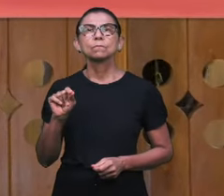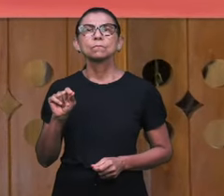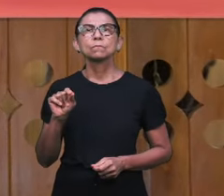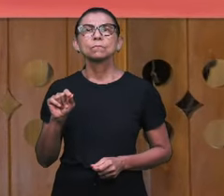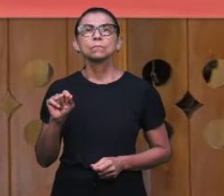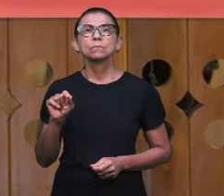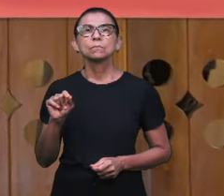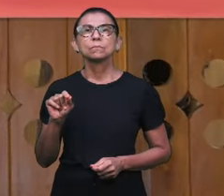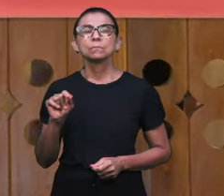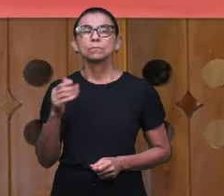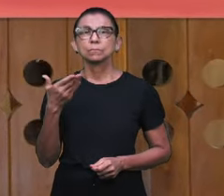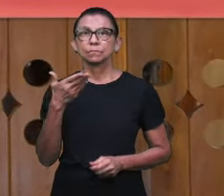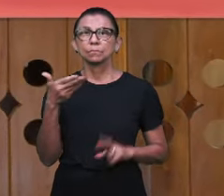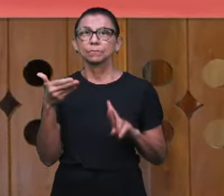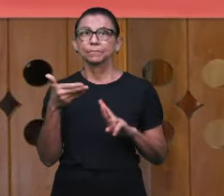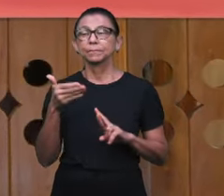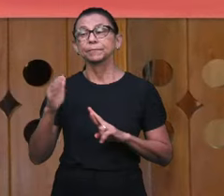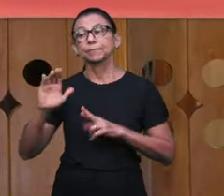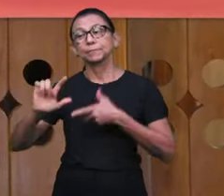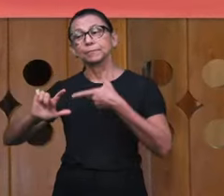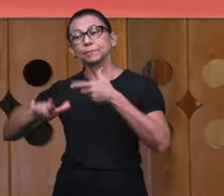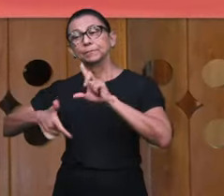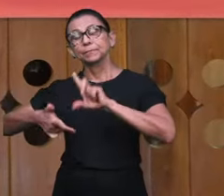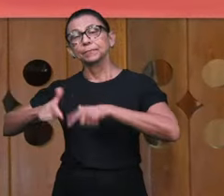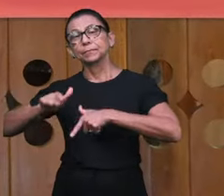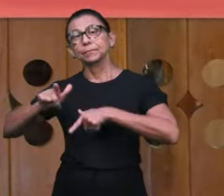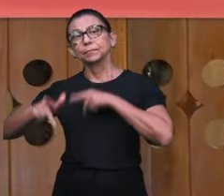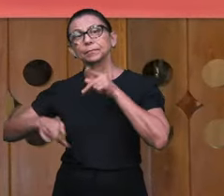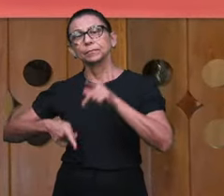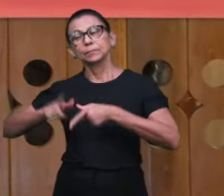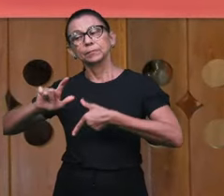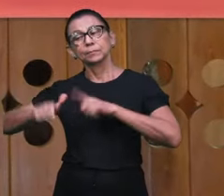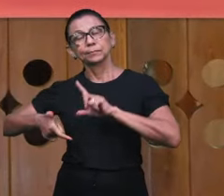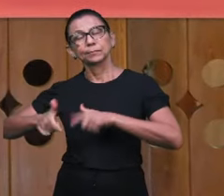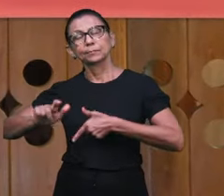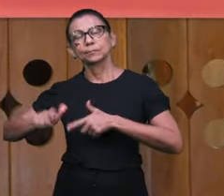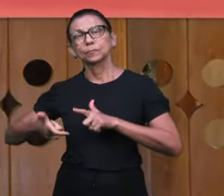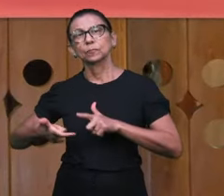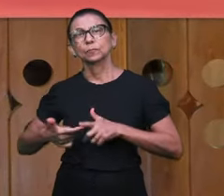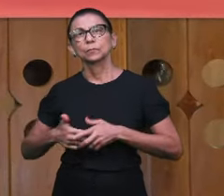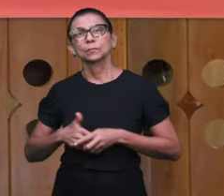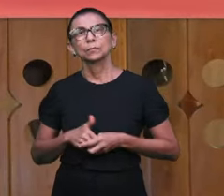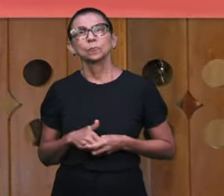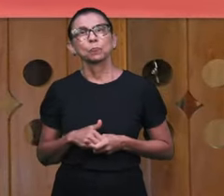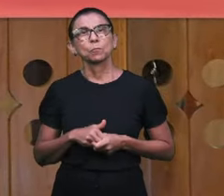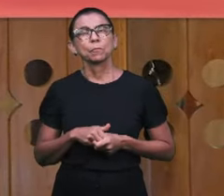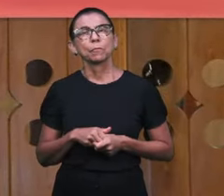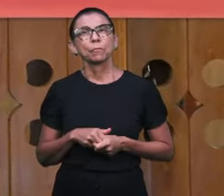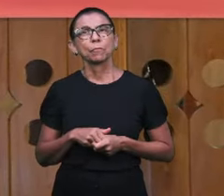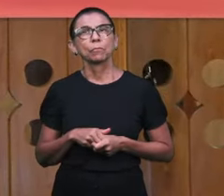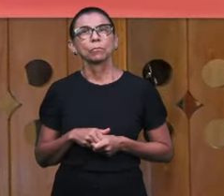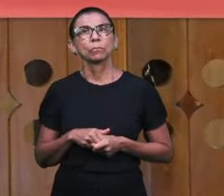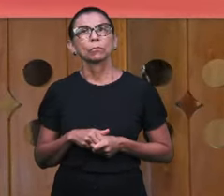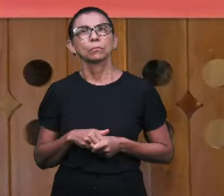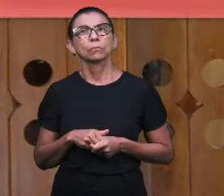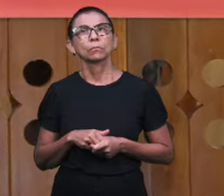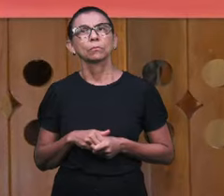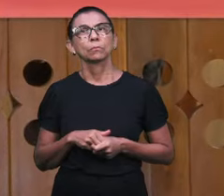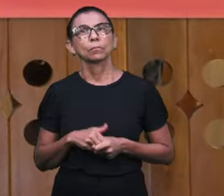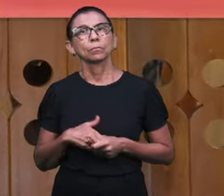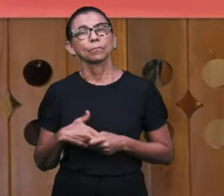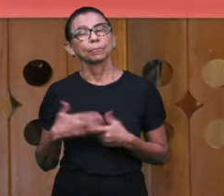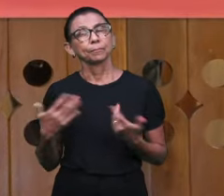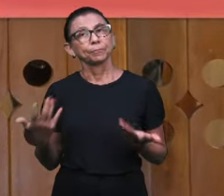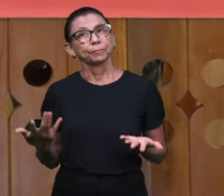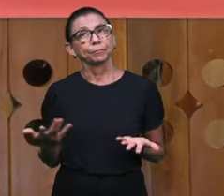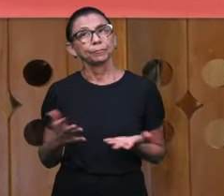falando de Israel. Um sinal de Israel. Aí você vai começar a pregar sobre Israel. Aí vem um camarada de